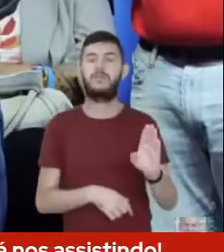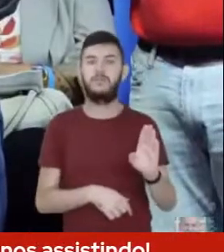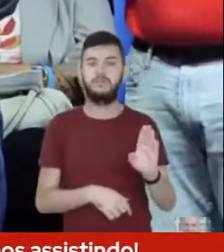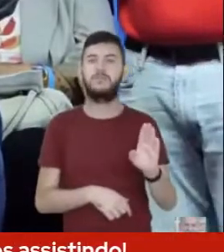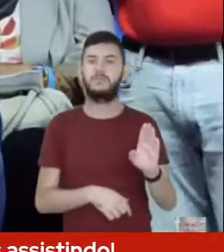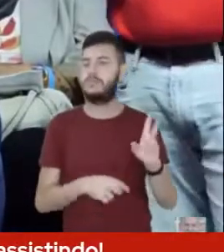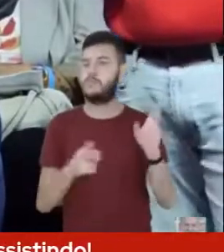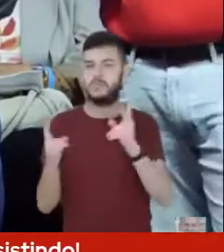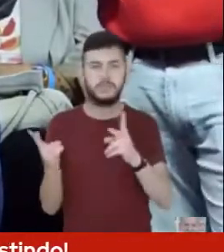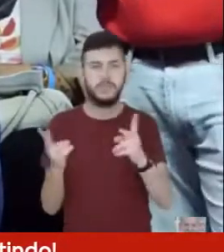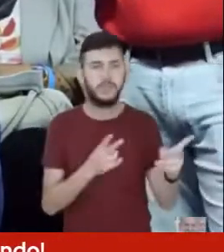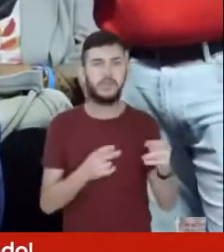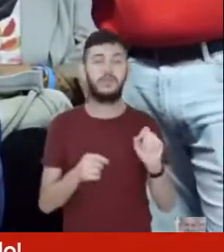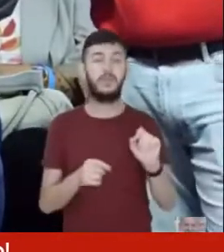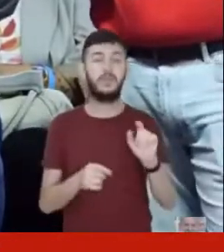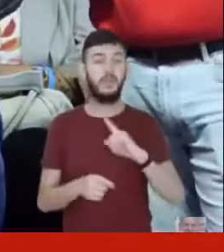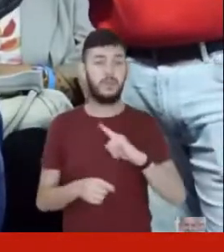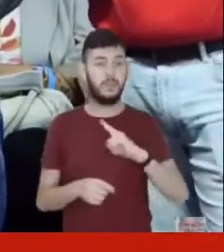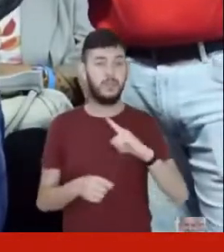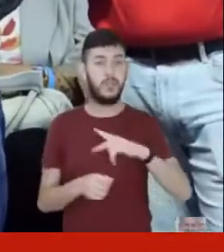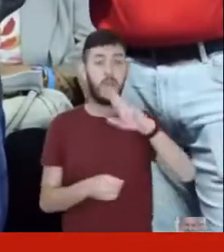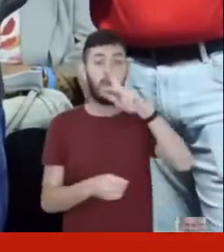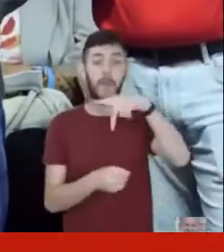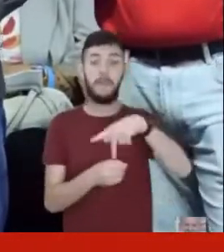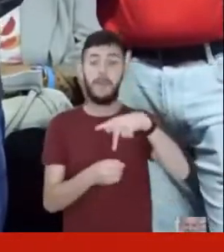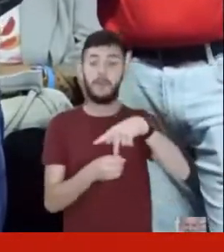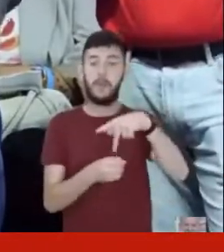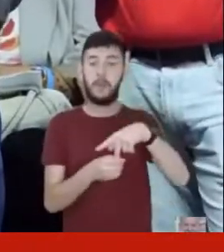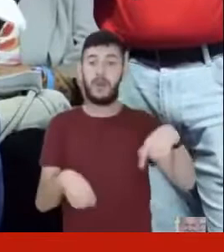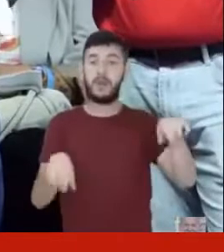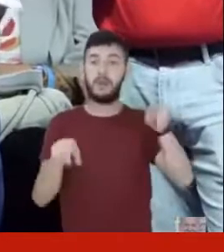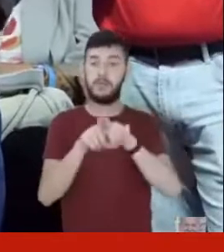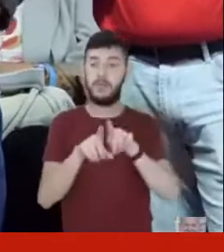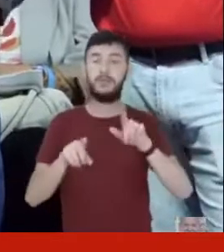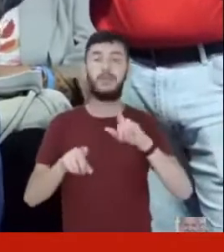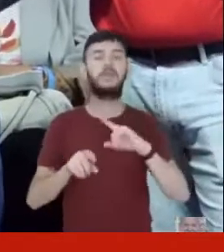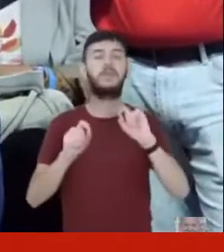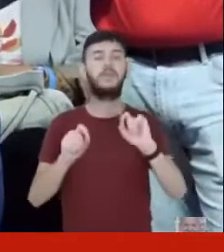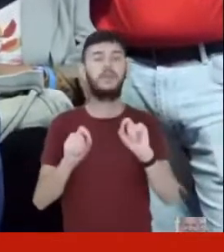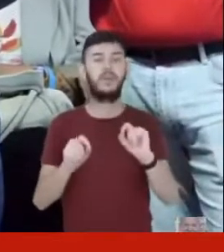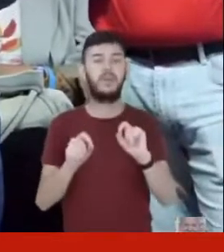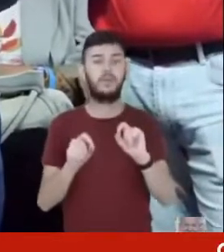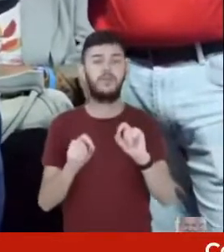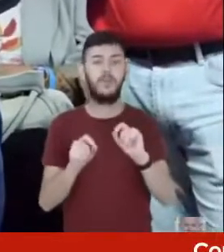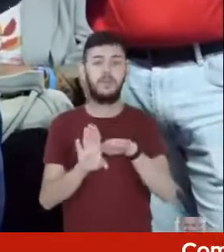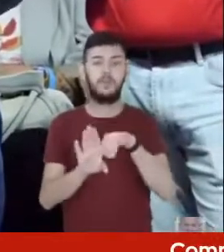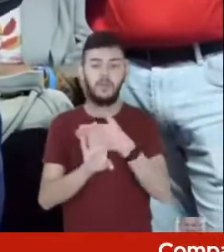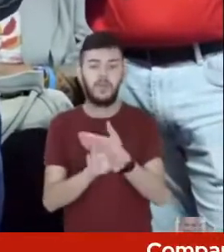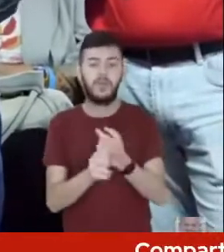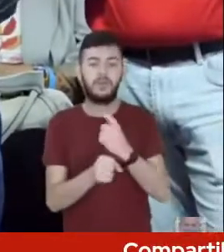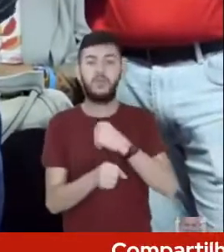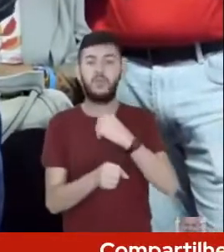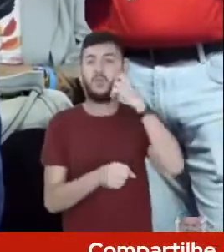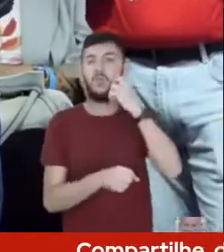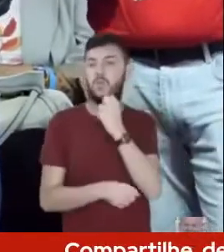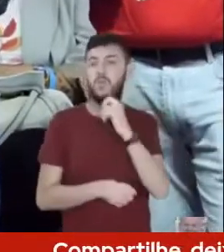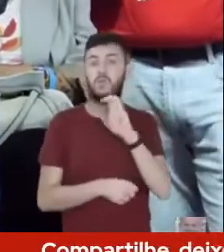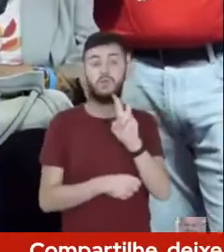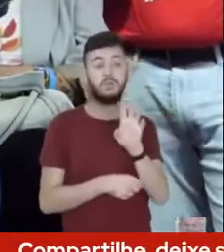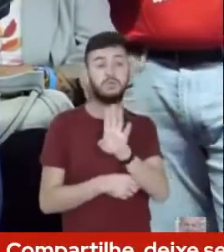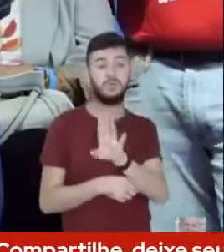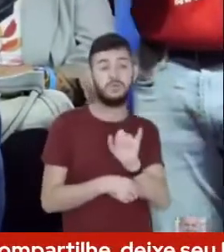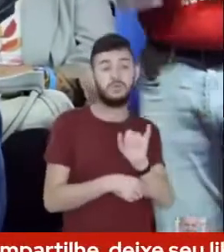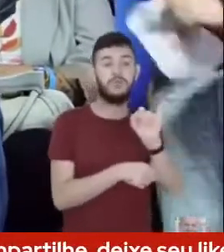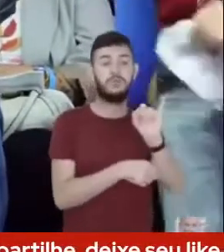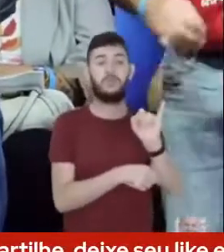Petrobras que tinha em média um lucro líquido de 5 bilhões de reais e fez com que a Petrobras, depois principalmente de